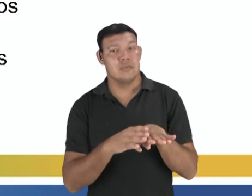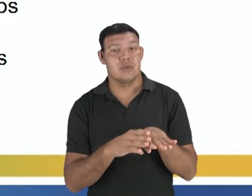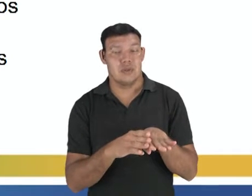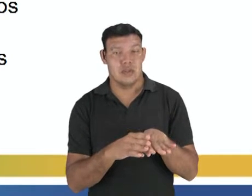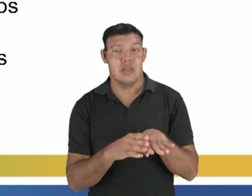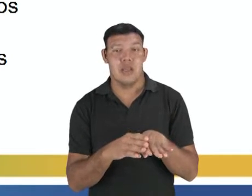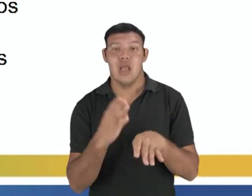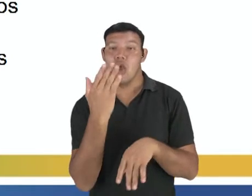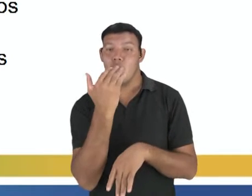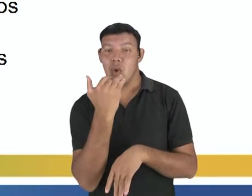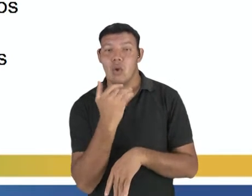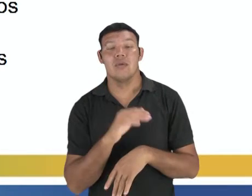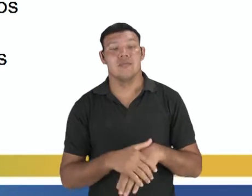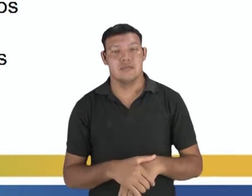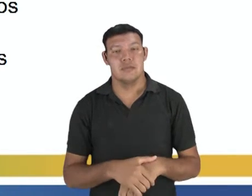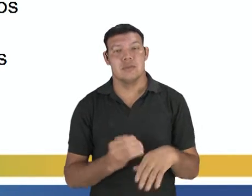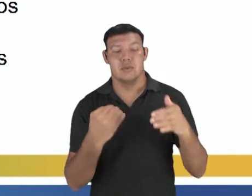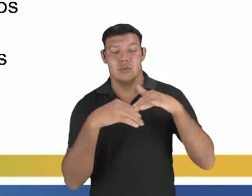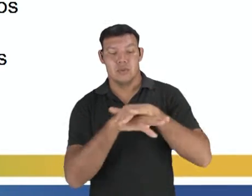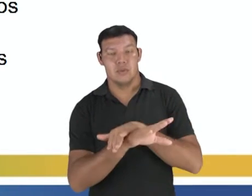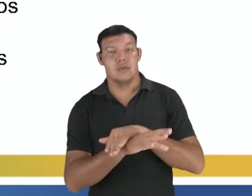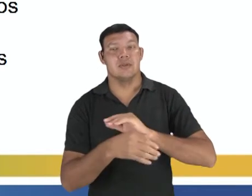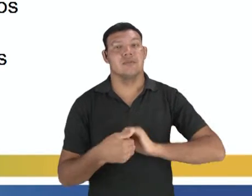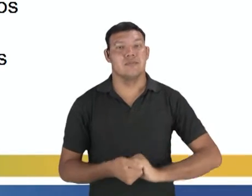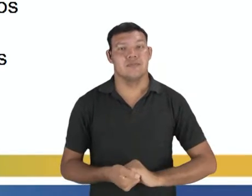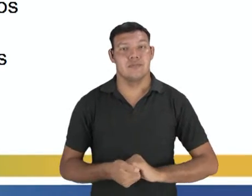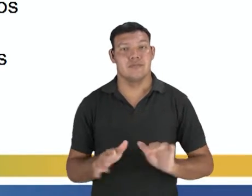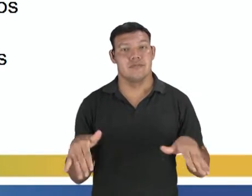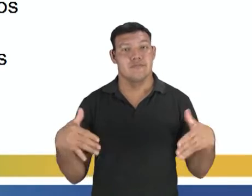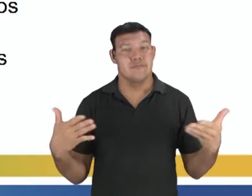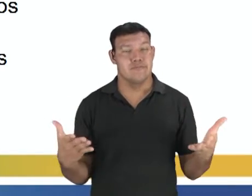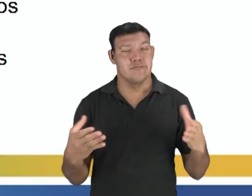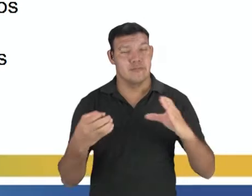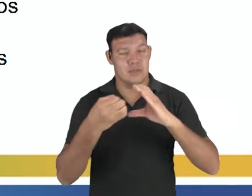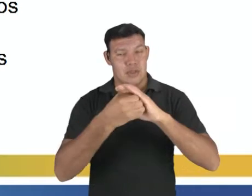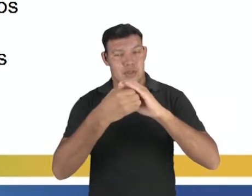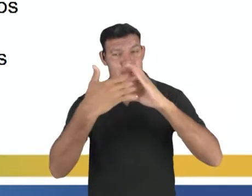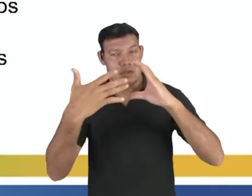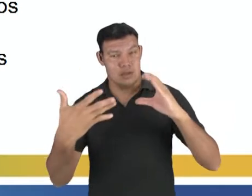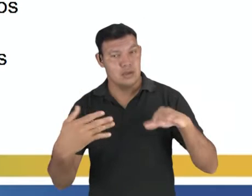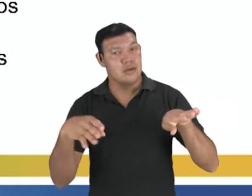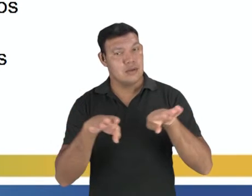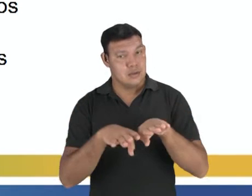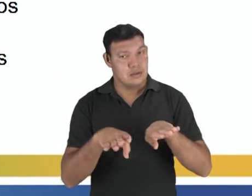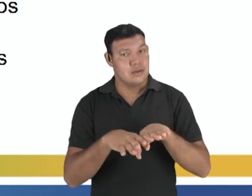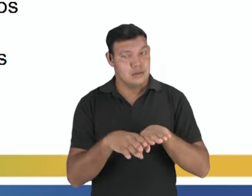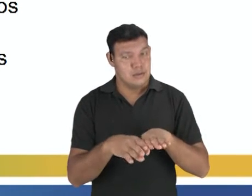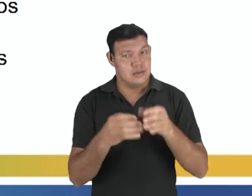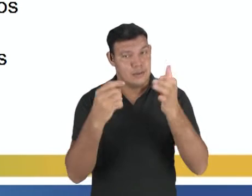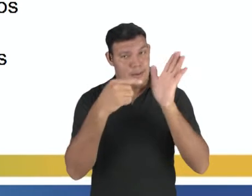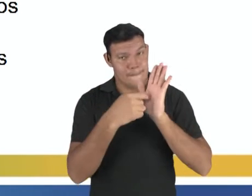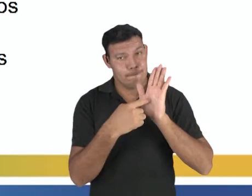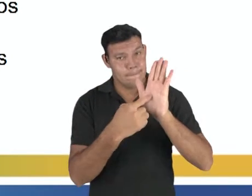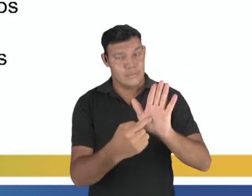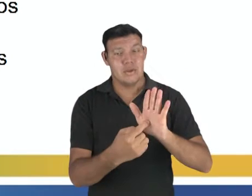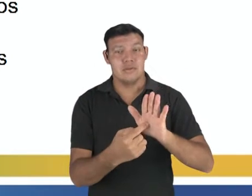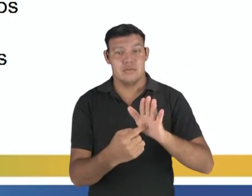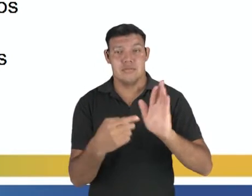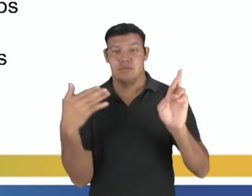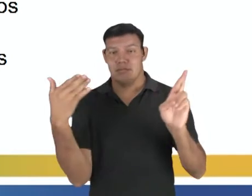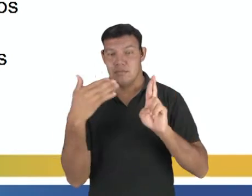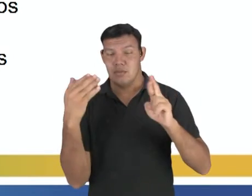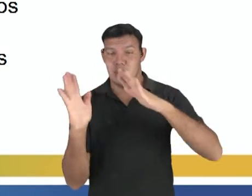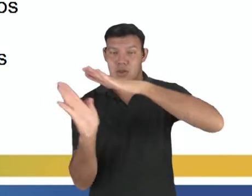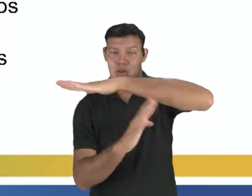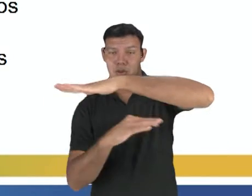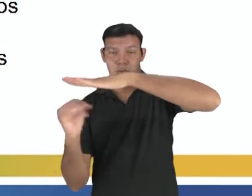alimentos que têm a capacidade de armazenar. E outras características também que a gente pode trazer sobre as algas é